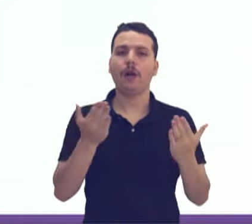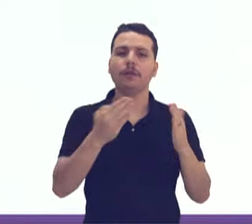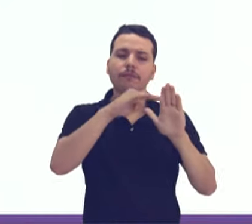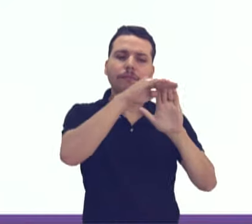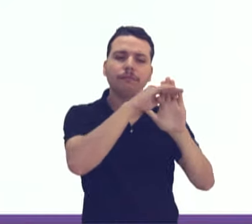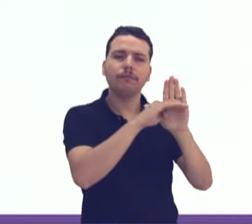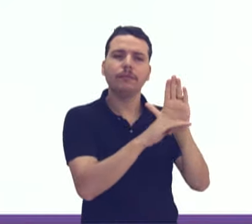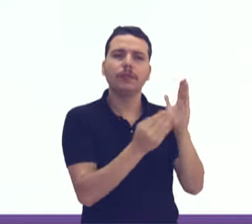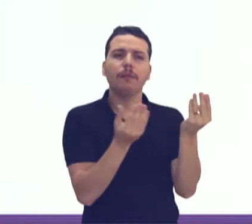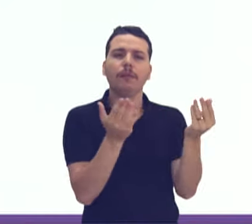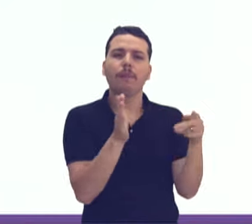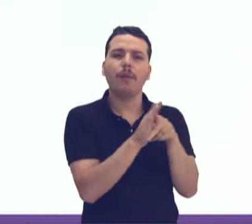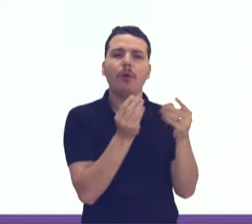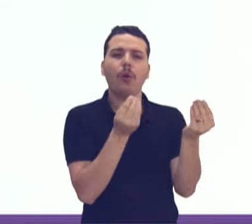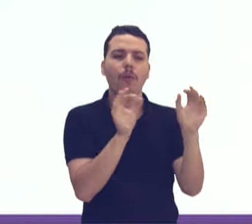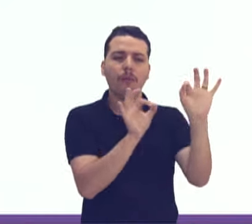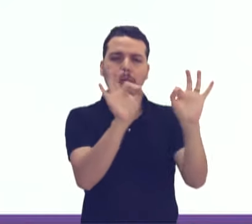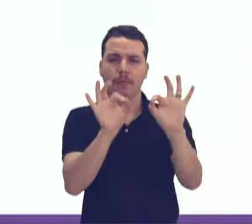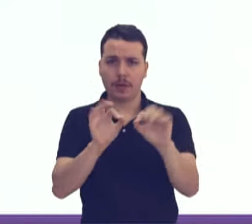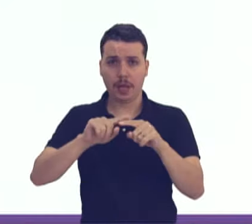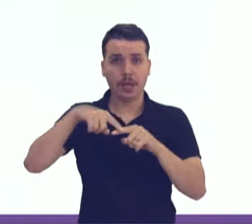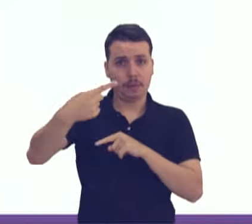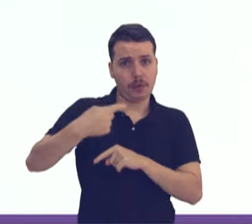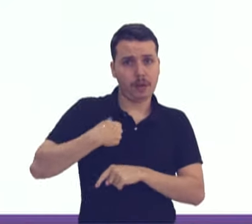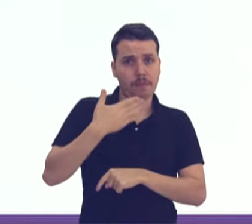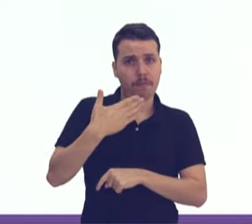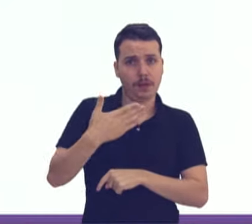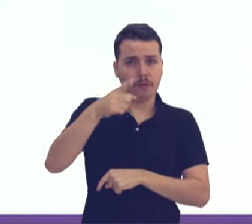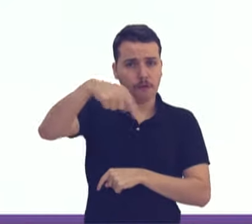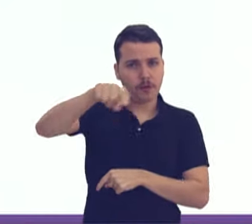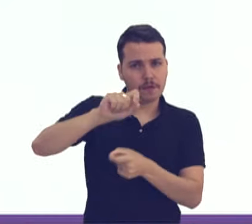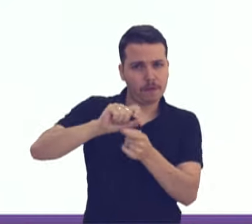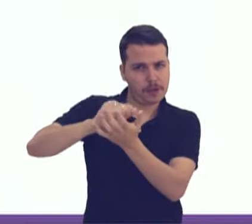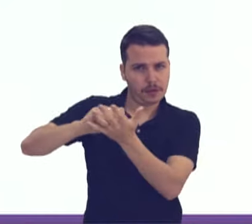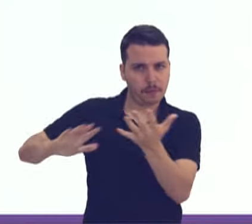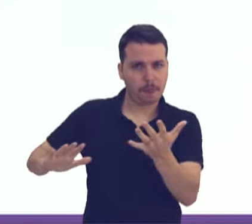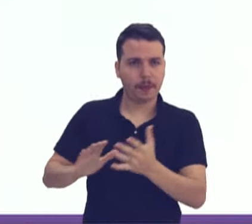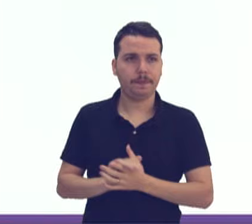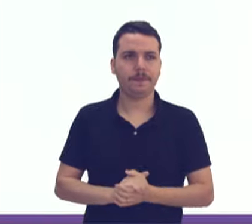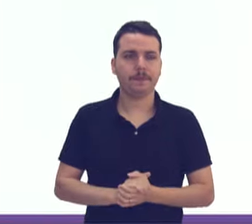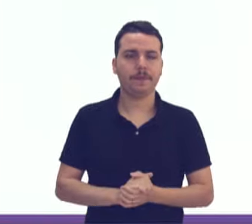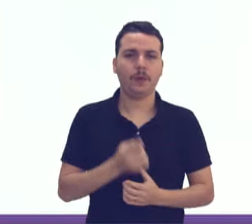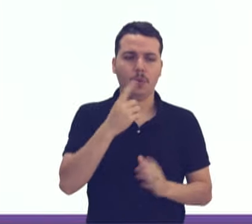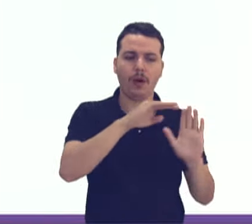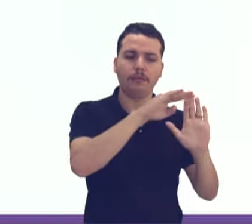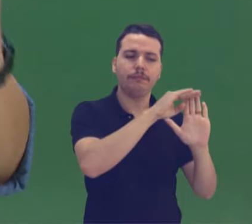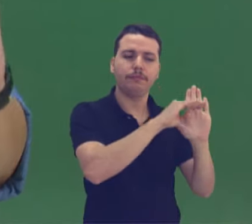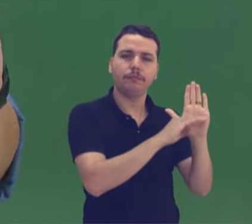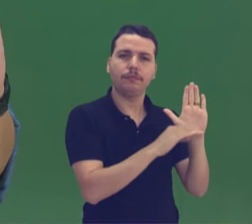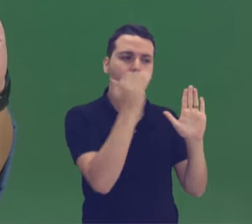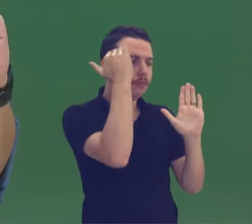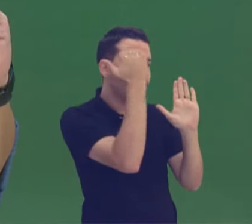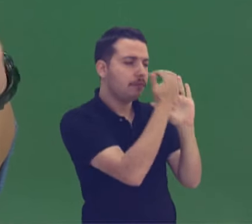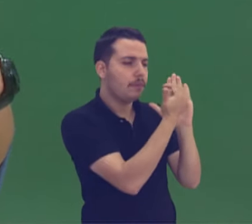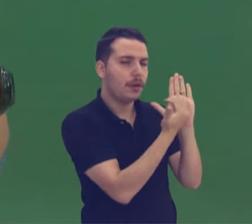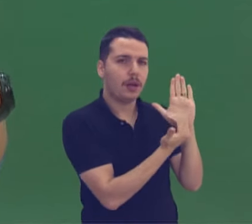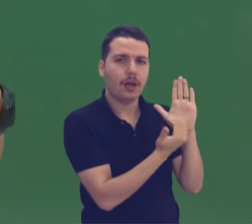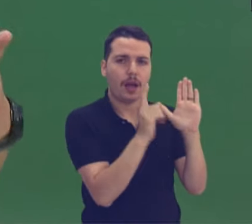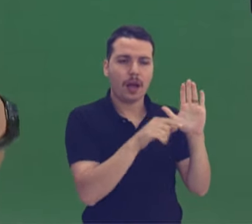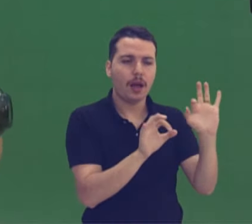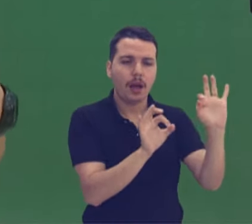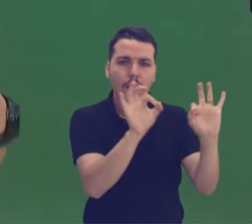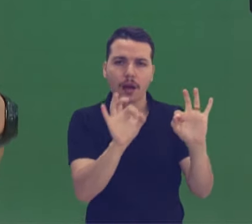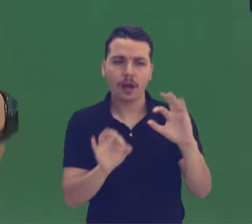tá depois eu vou pedir para vocês um exercício mas um dos princípios que existem dentro dessa composição e composição